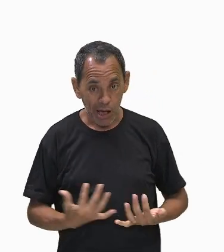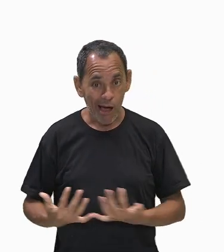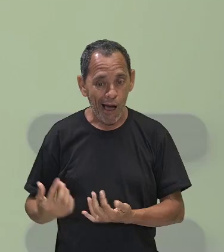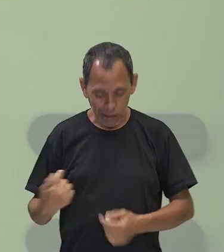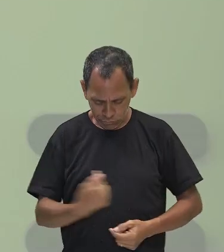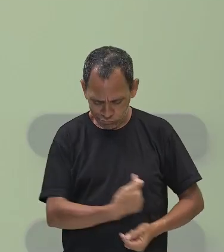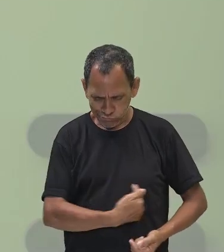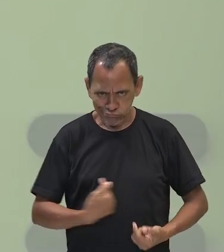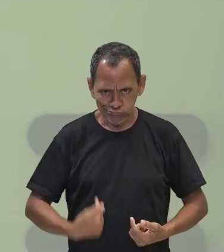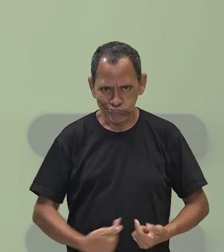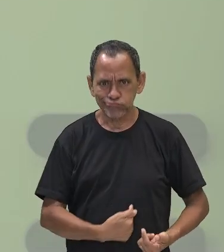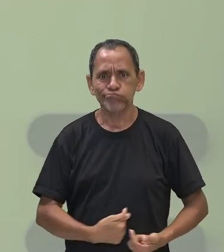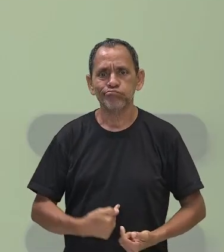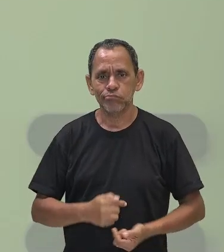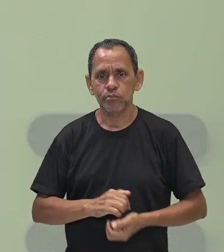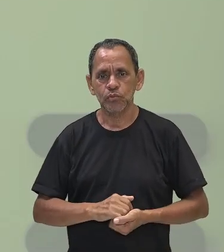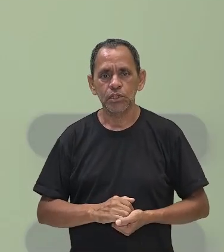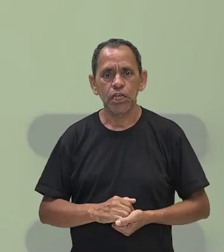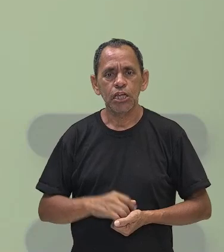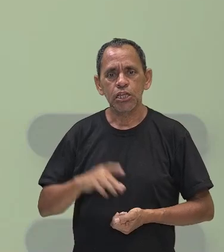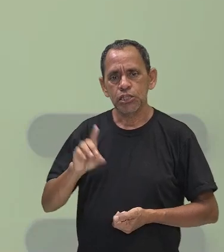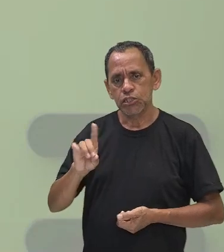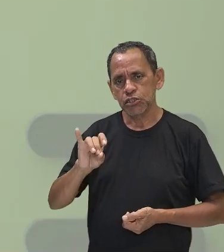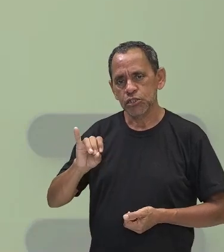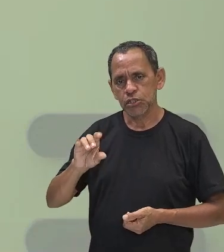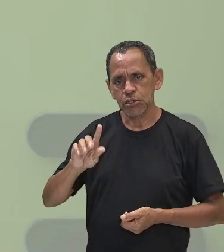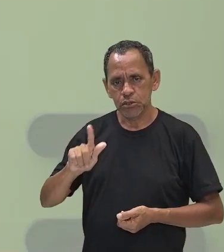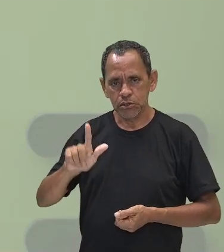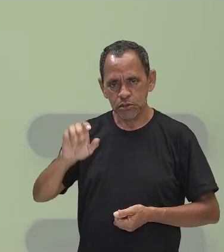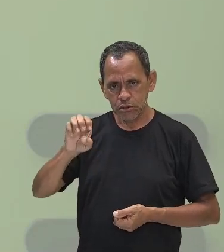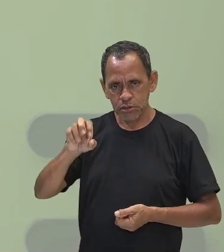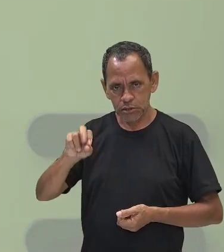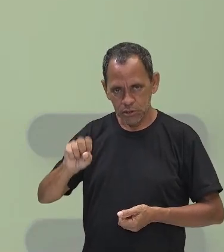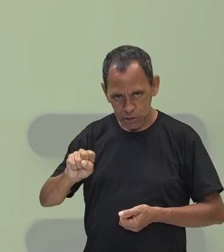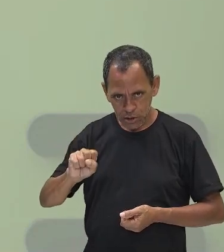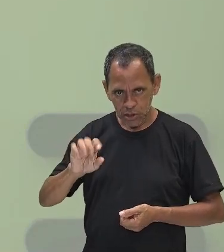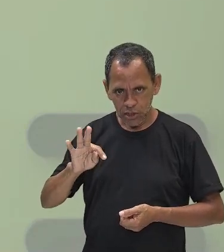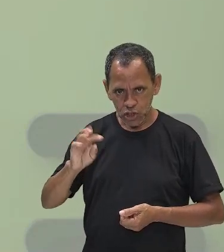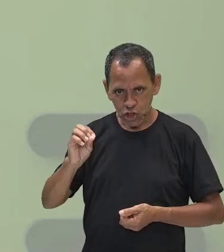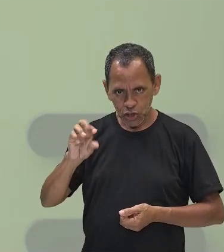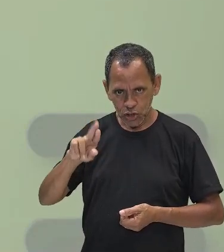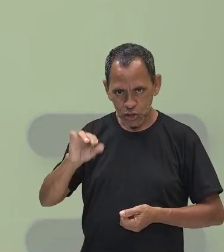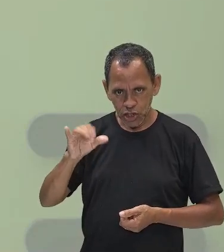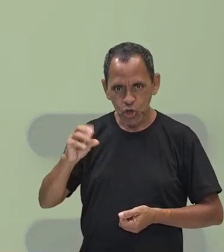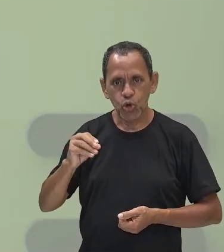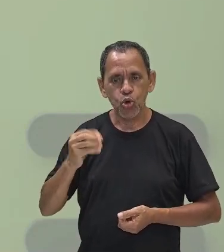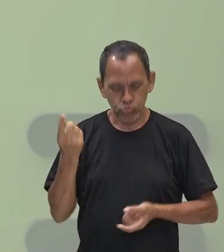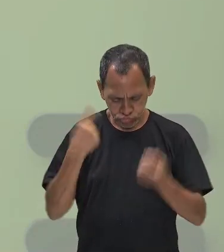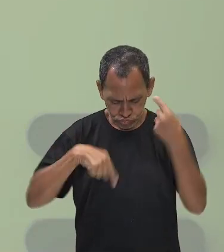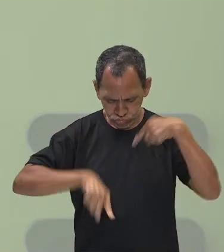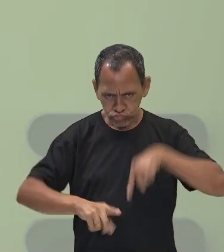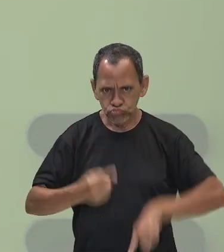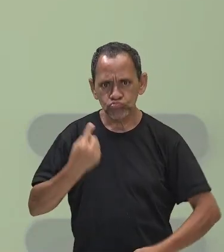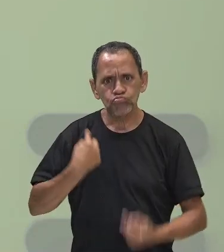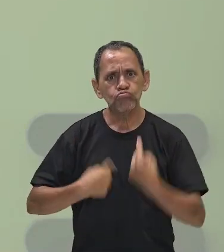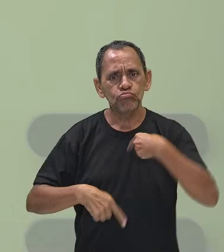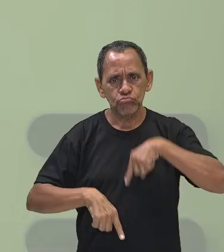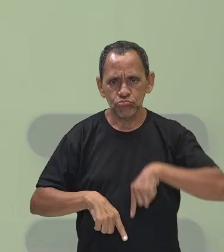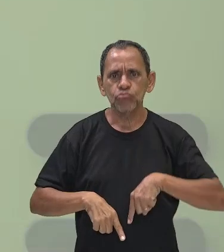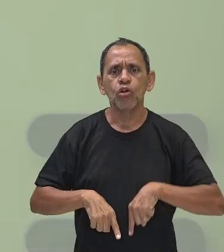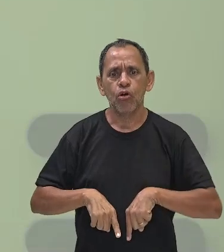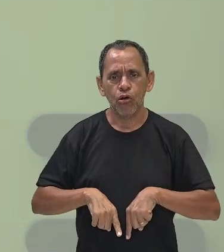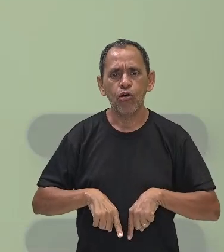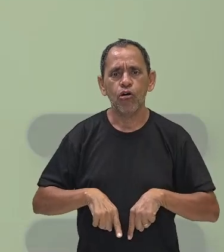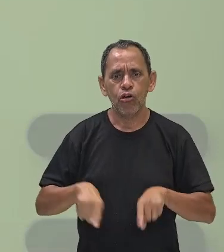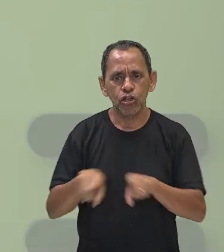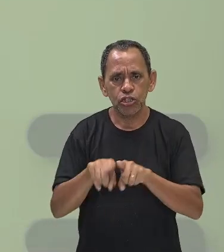também é conhecido como digestório, que vai eliminar as fezes, e o circulatório, que vai passar pelo